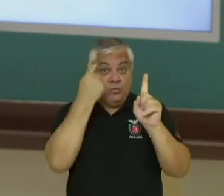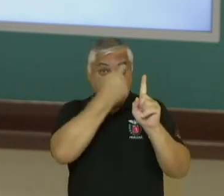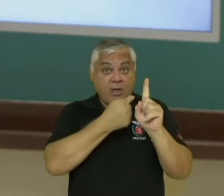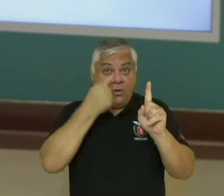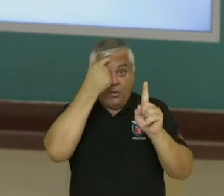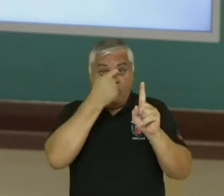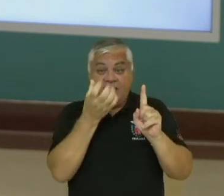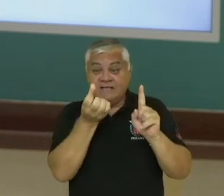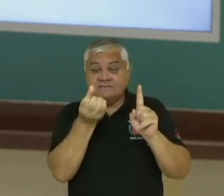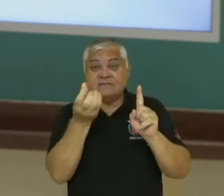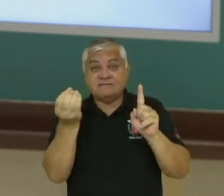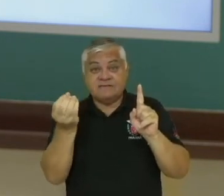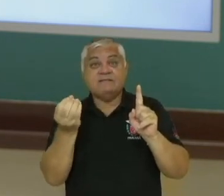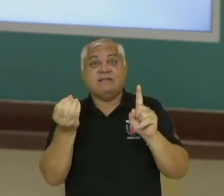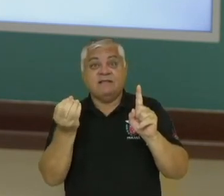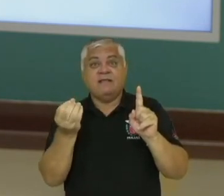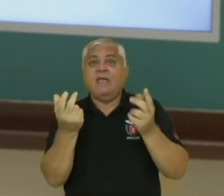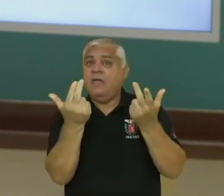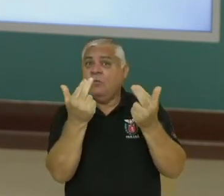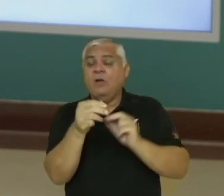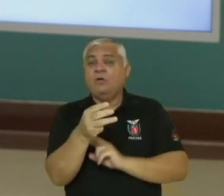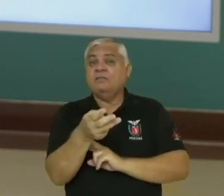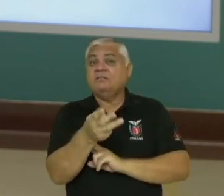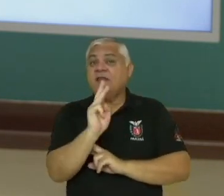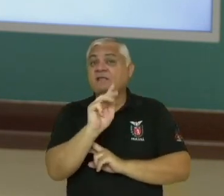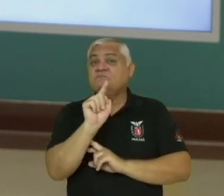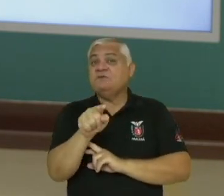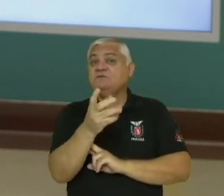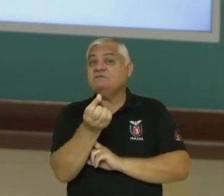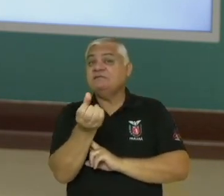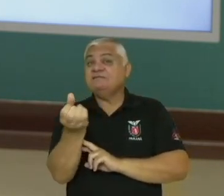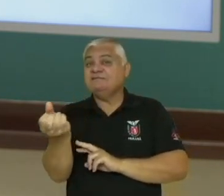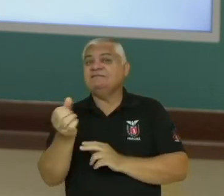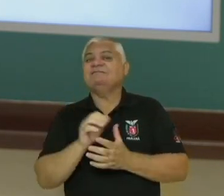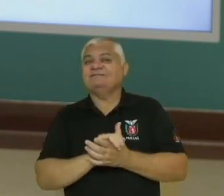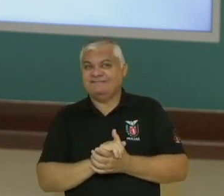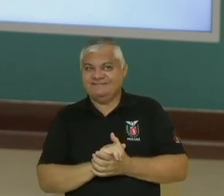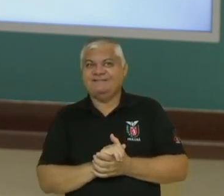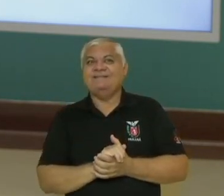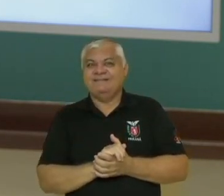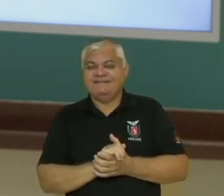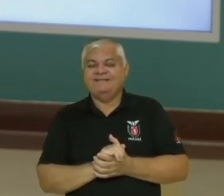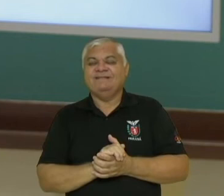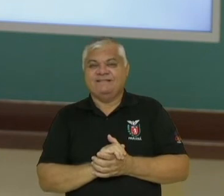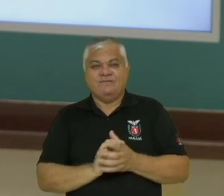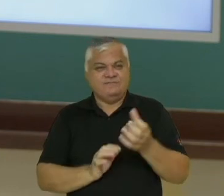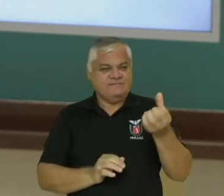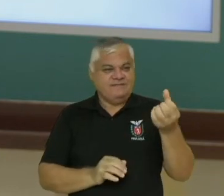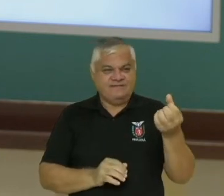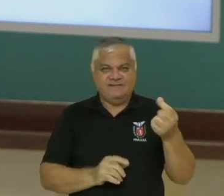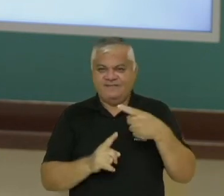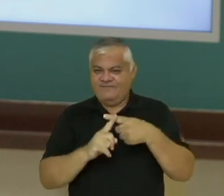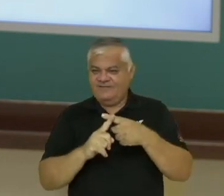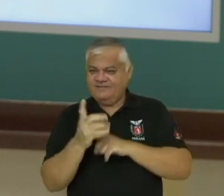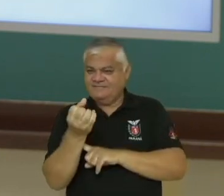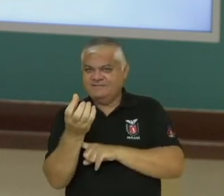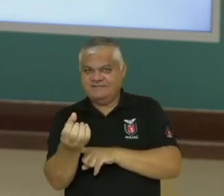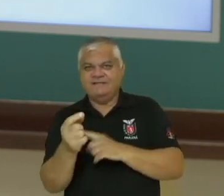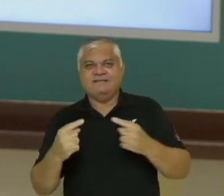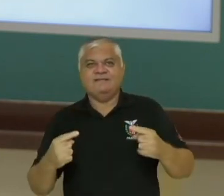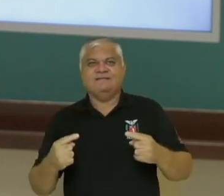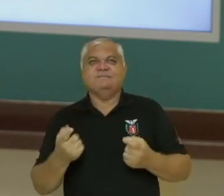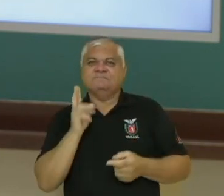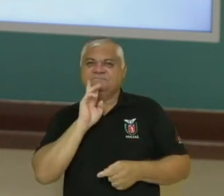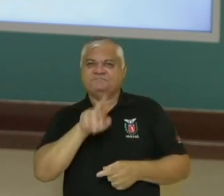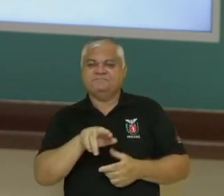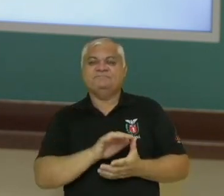é 3.600 segundos. Certo? Às vezes já faz um jogo rápido, porque eu faço 60 vezes 60. Beleza? Bem,